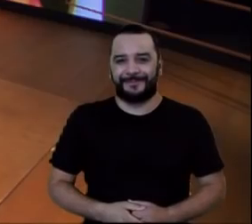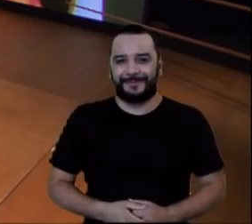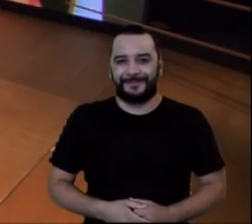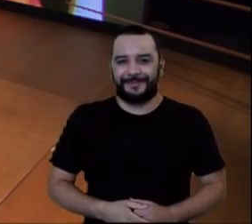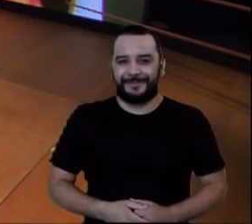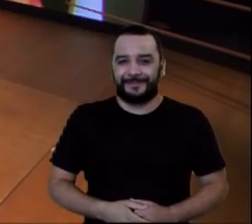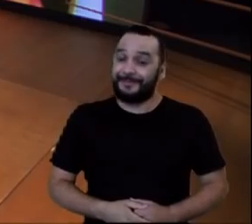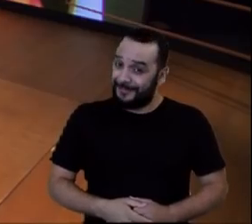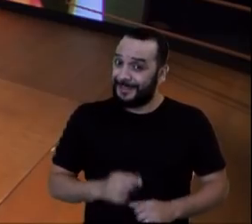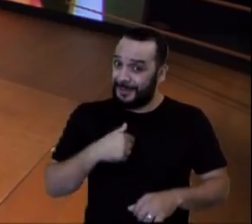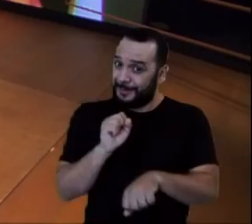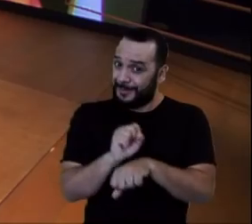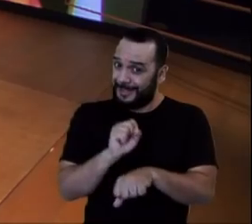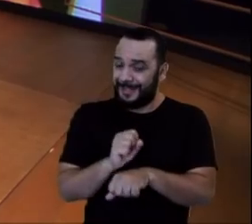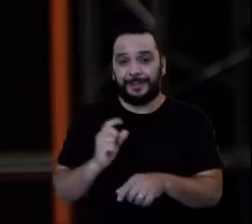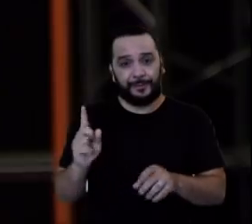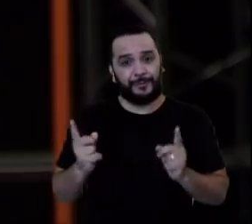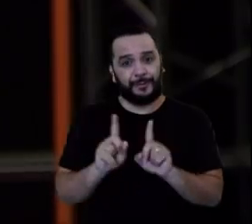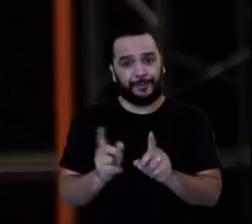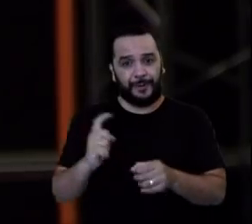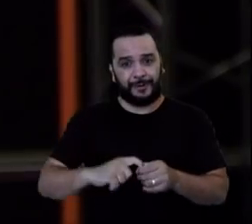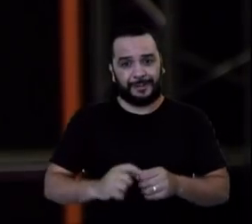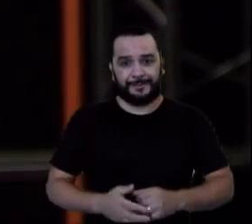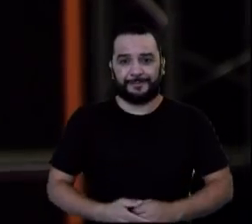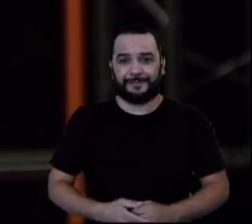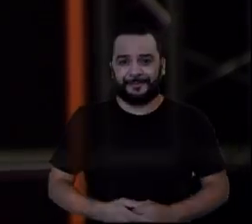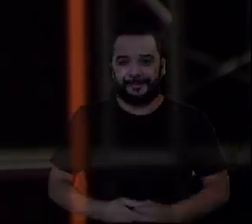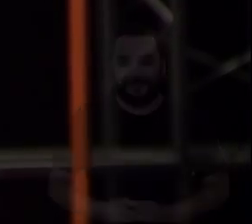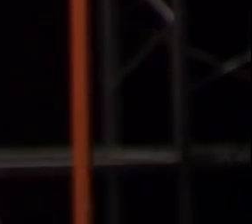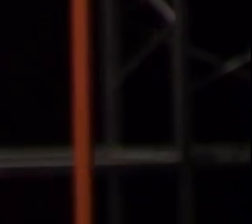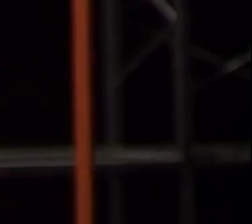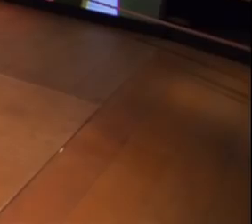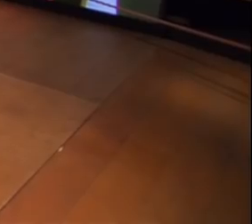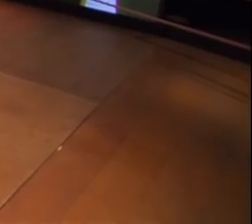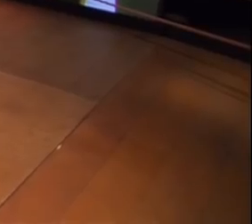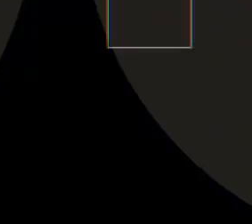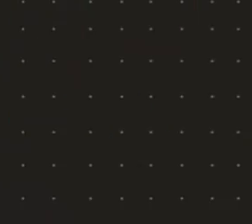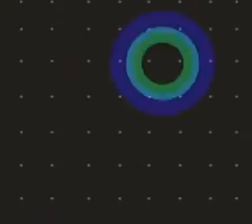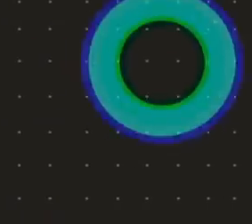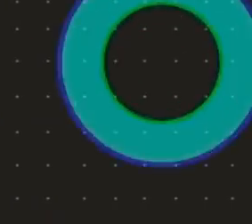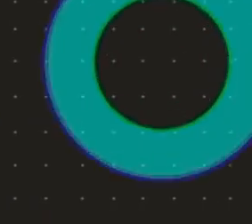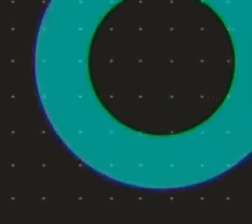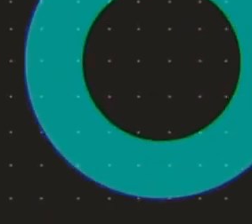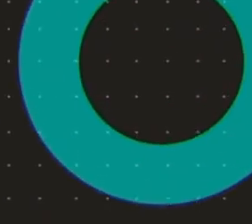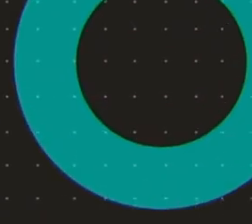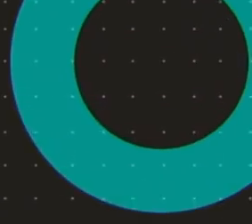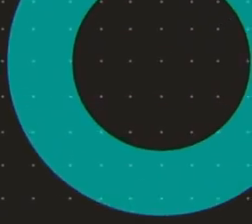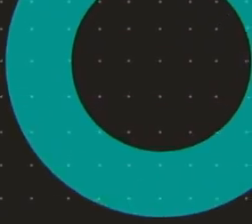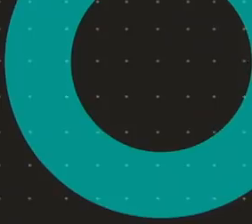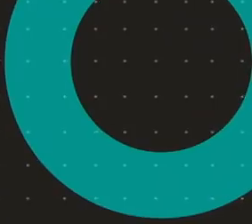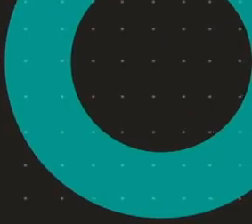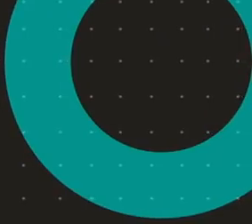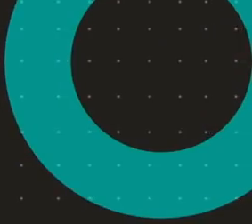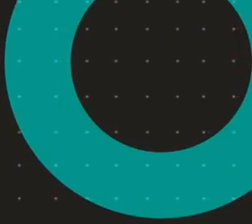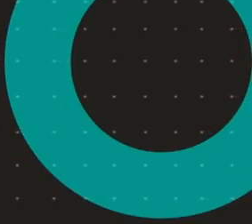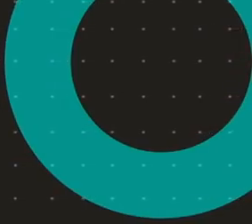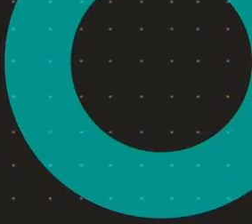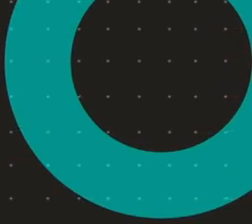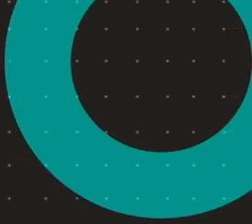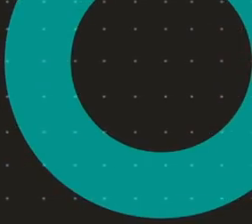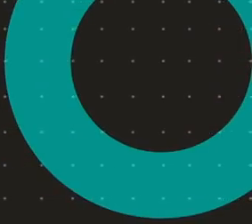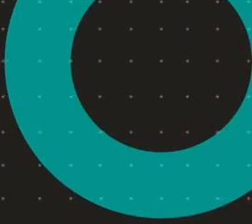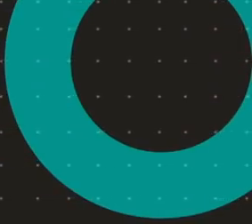parte de um pequeno grupo de atores que já estavam preparados aí para montagens de espetáculos de musicais, que não era muito comum na época. Mas a